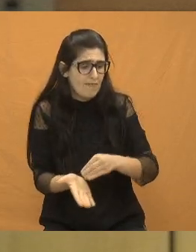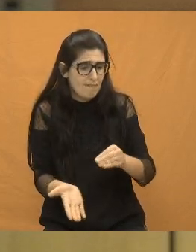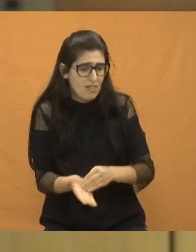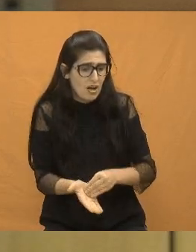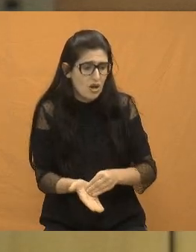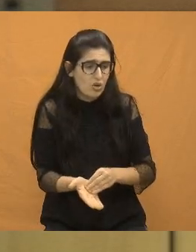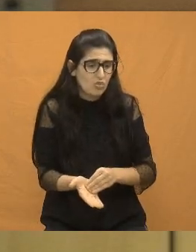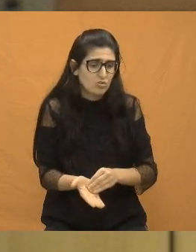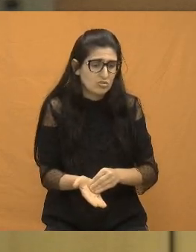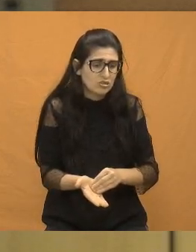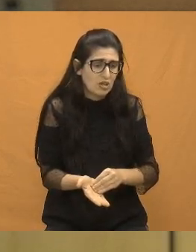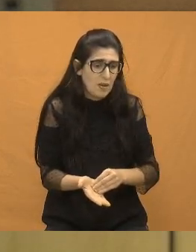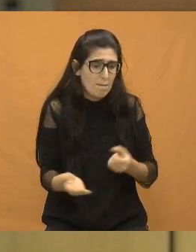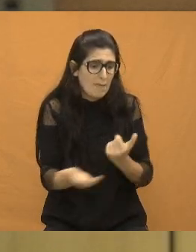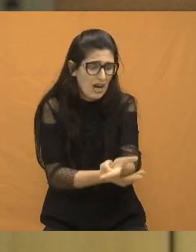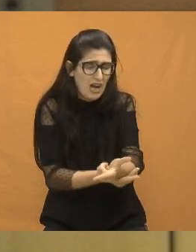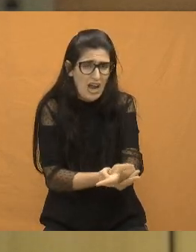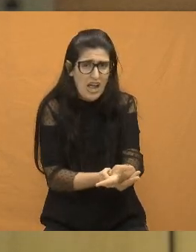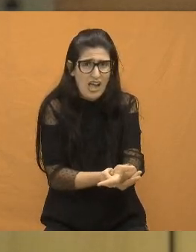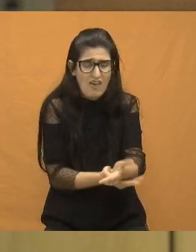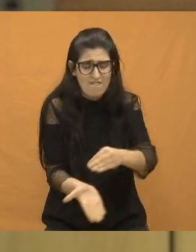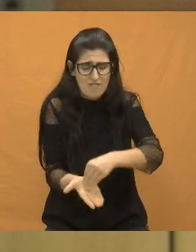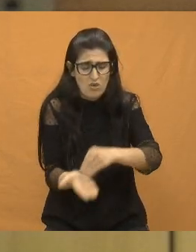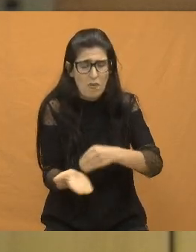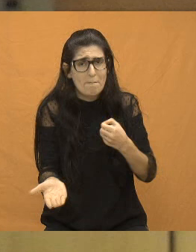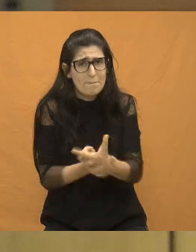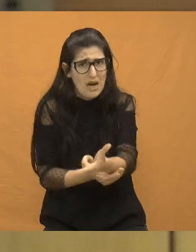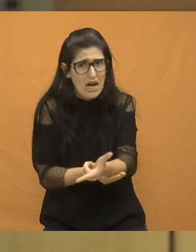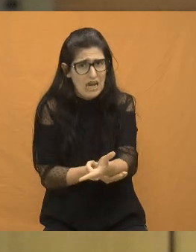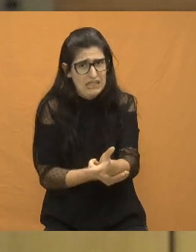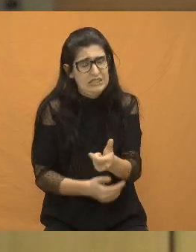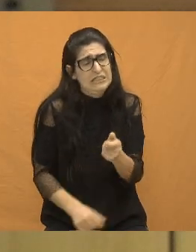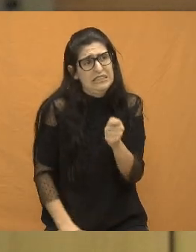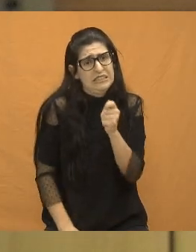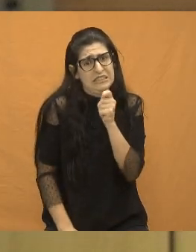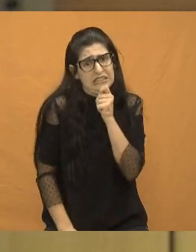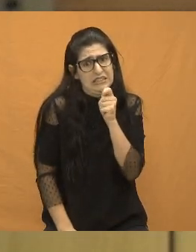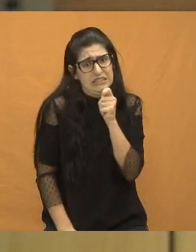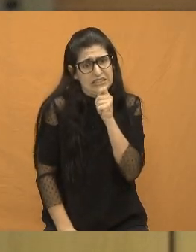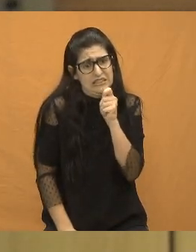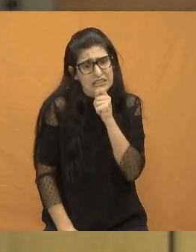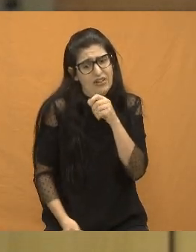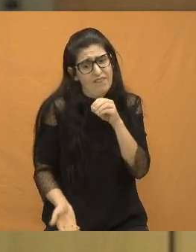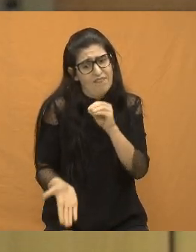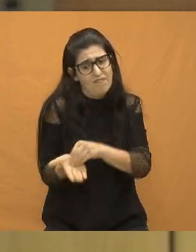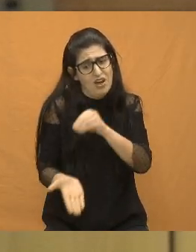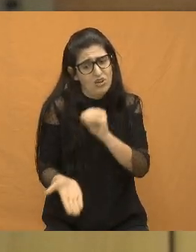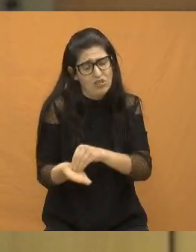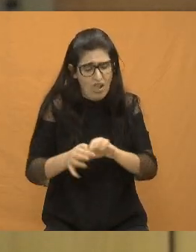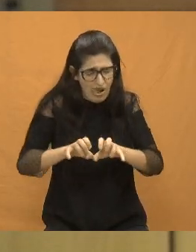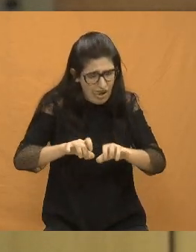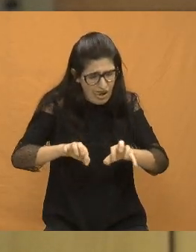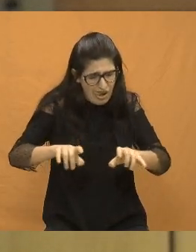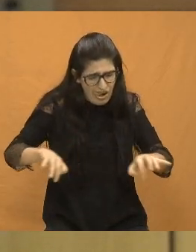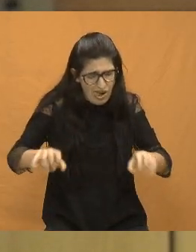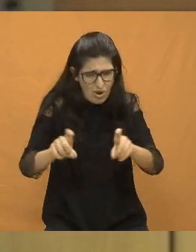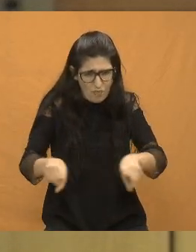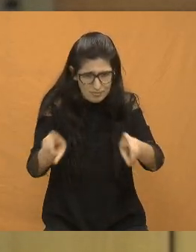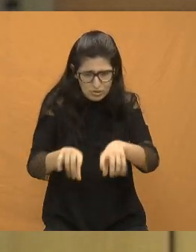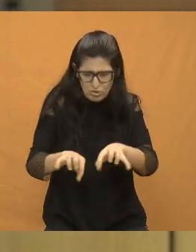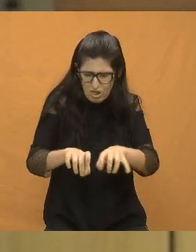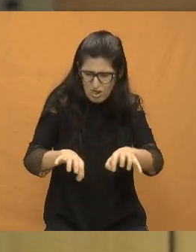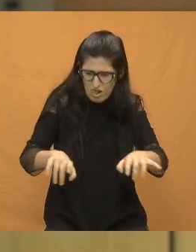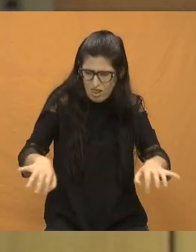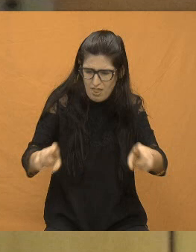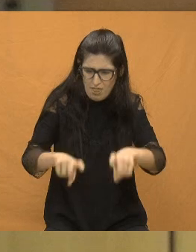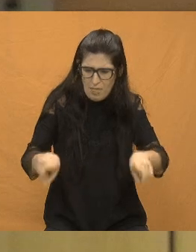fala que não foi processado ainda, porque ainda está em vias de executar, porque muita gente,